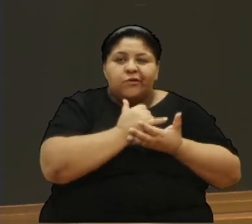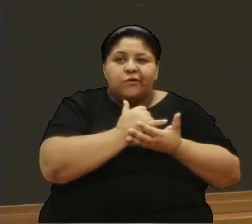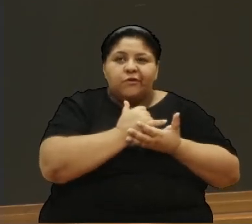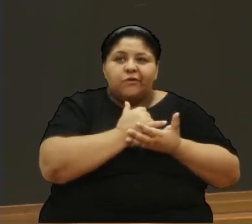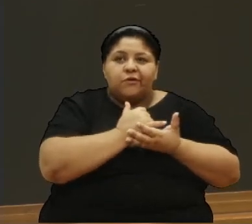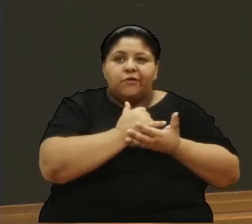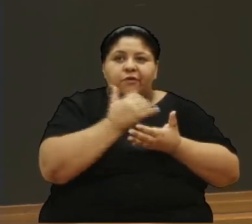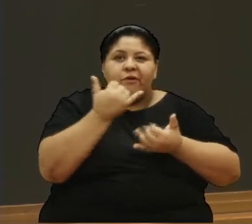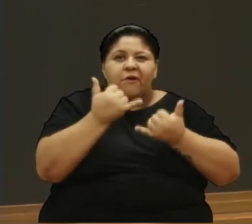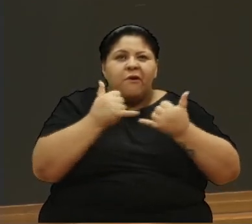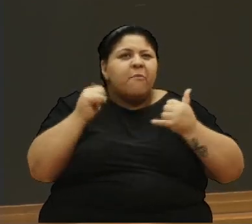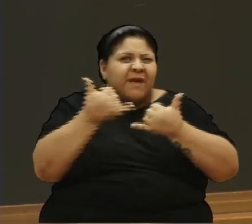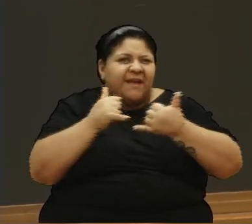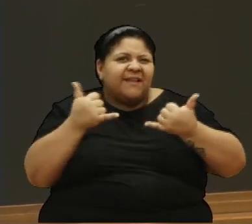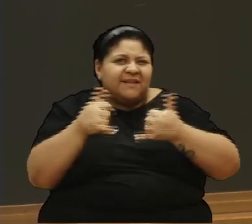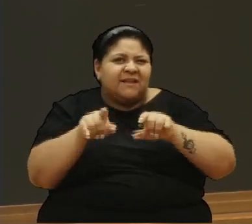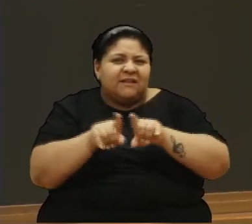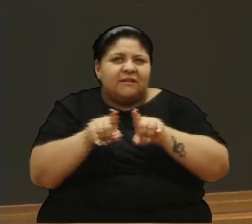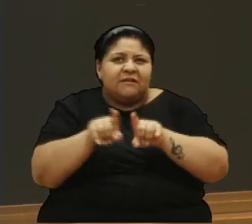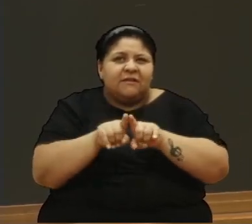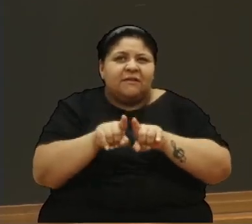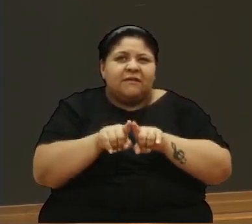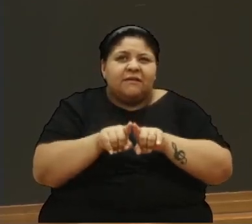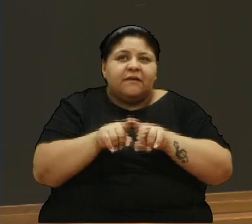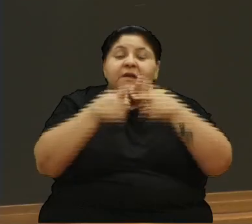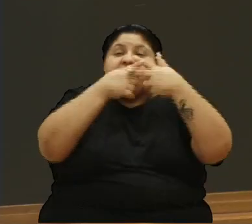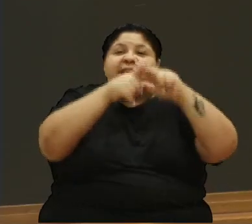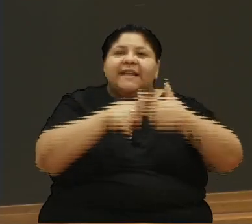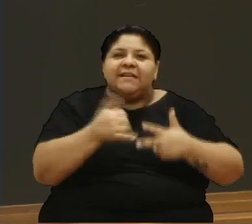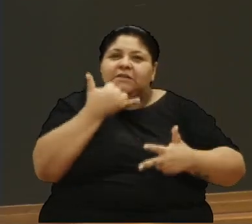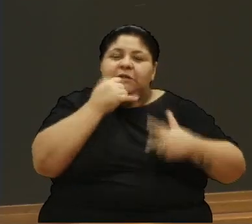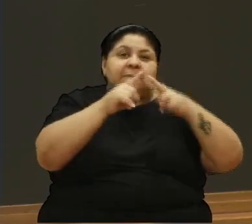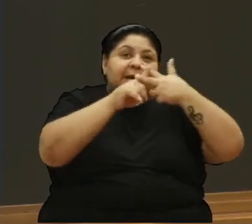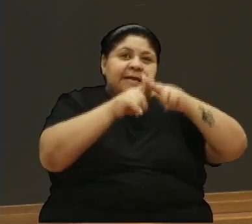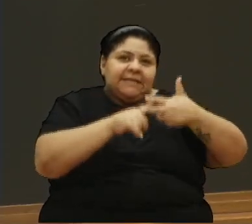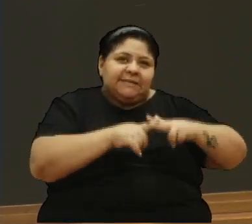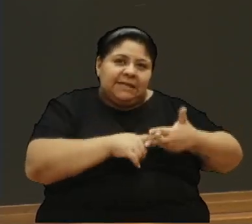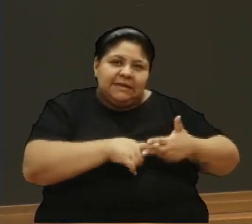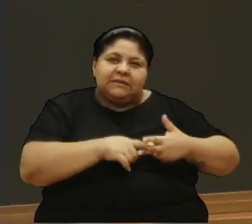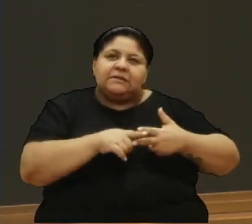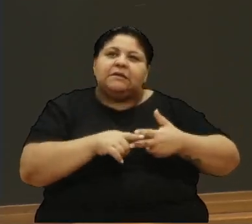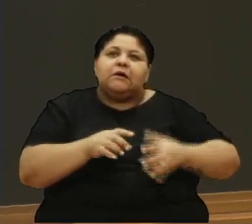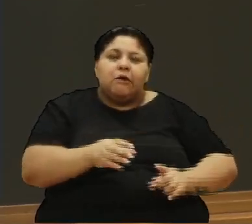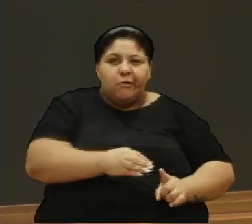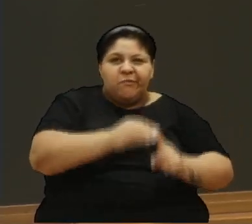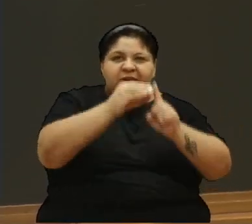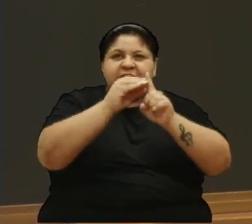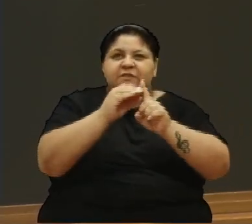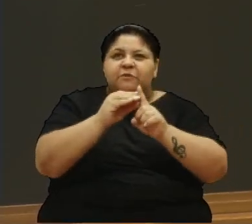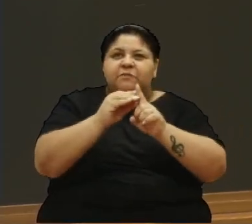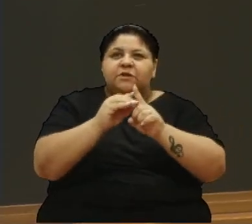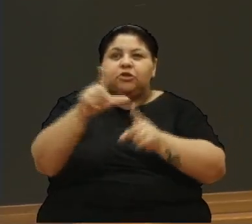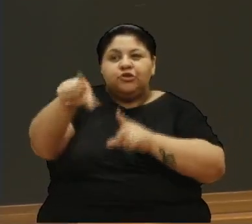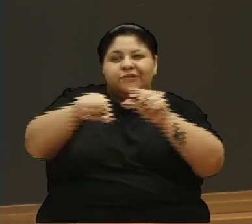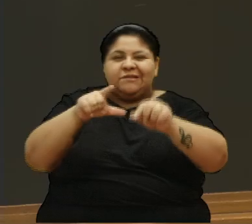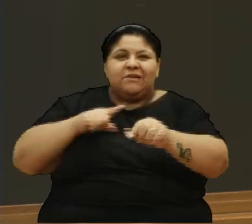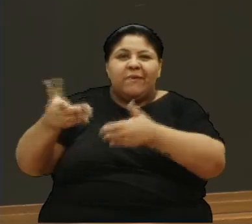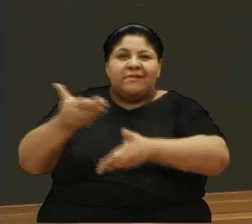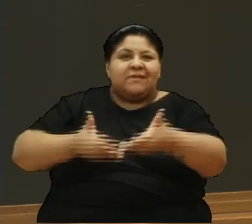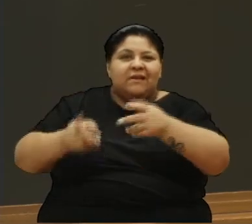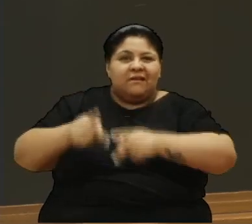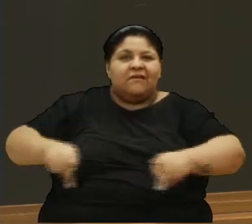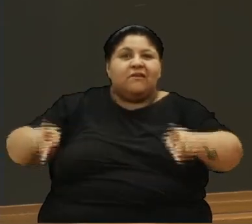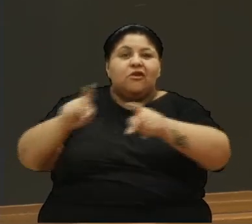o seletivo, não atende mais os anseios da população. E tenho como exemplo diversas outras cidades